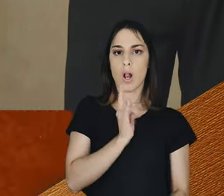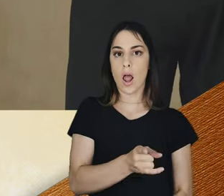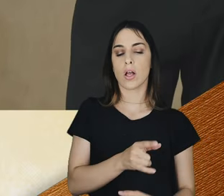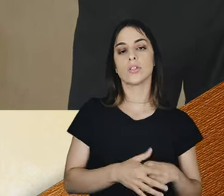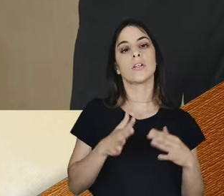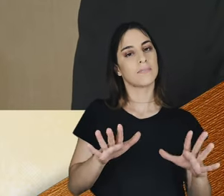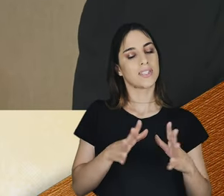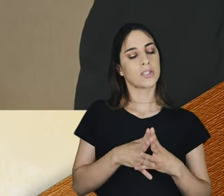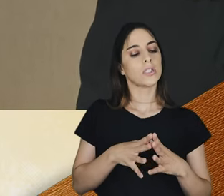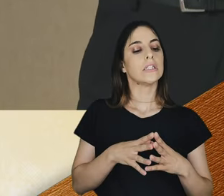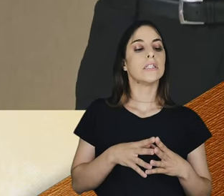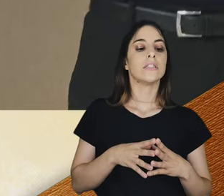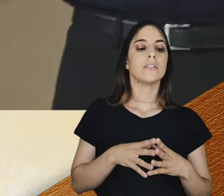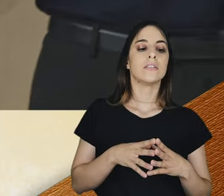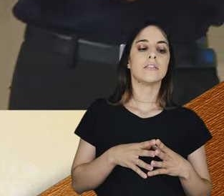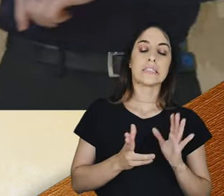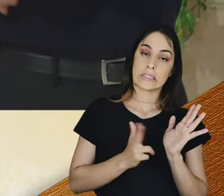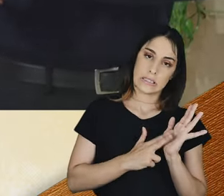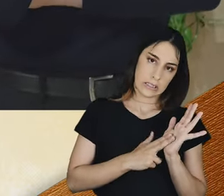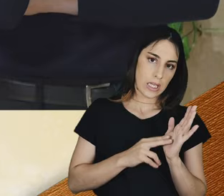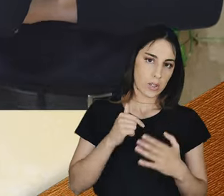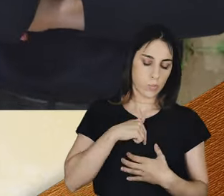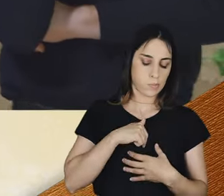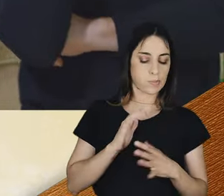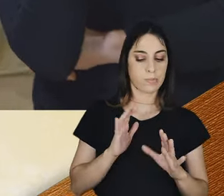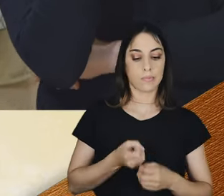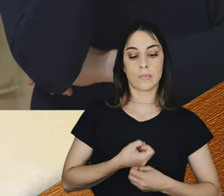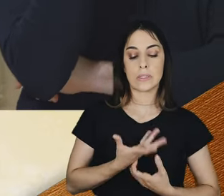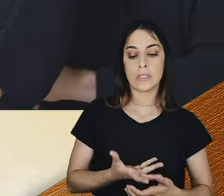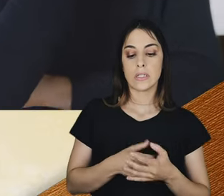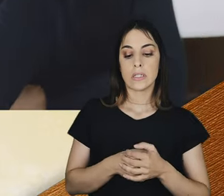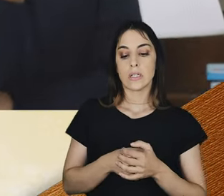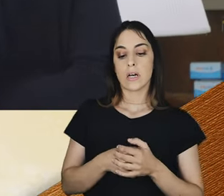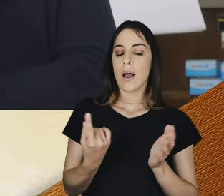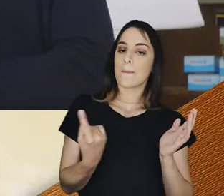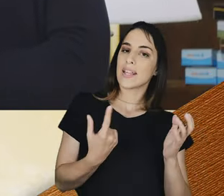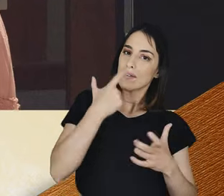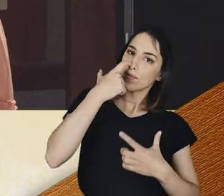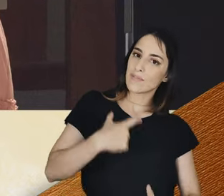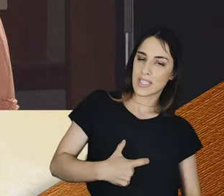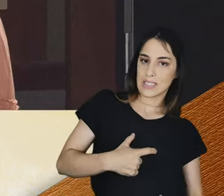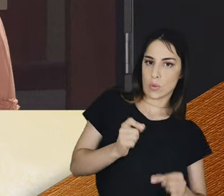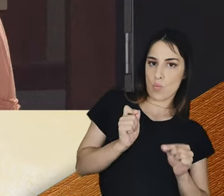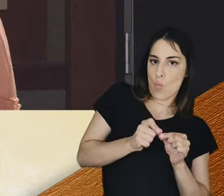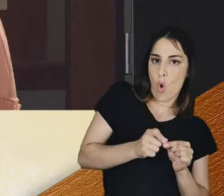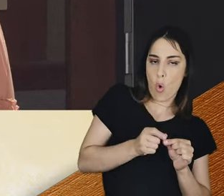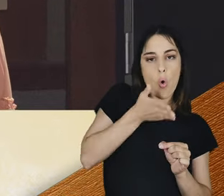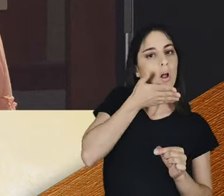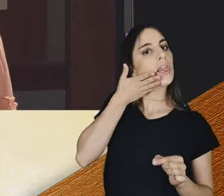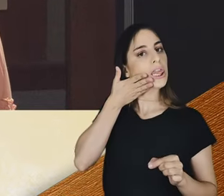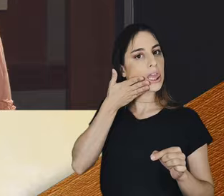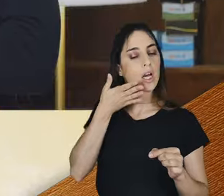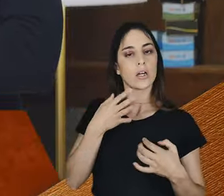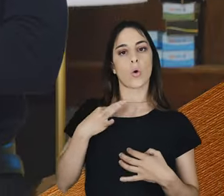Exatamente. Mas, para ser sincero, é preciso ter um certo físico para que estas roupas assentem